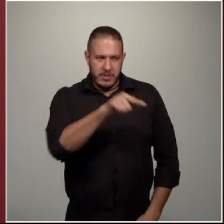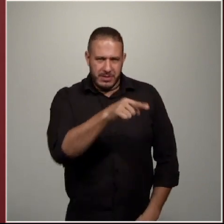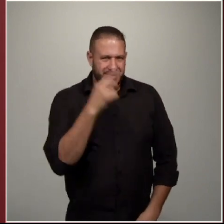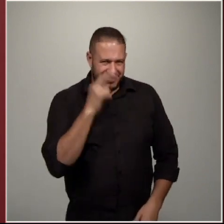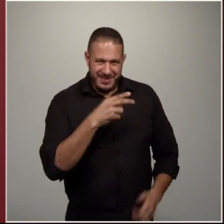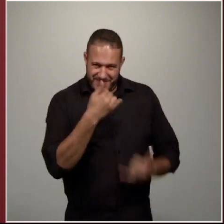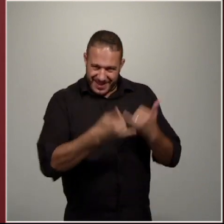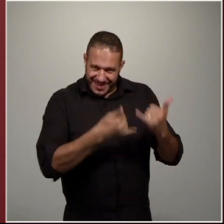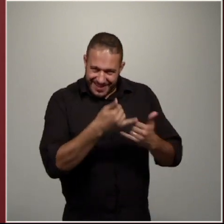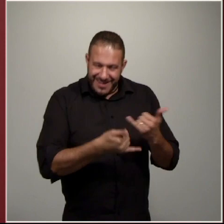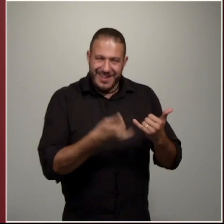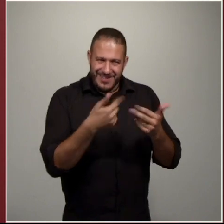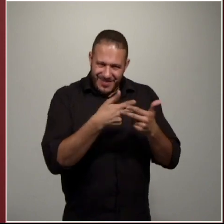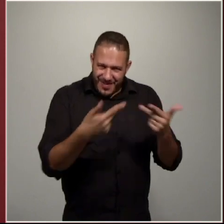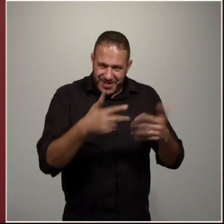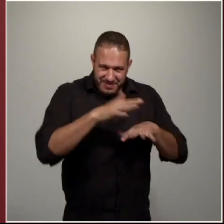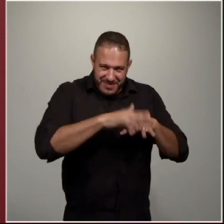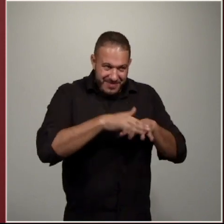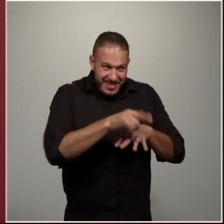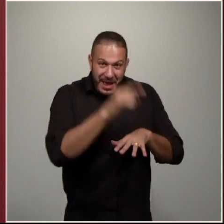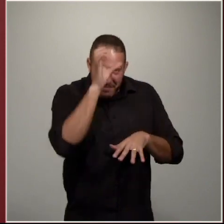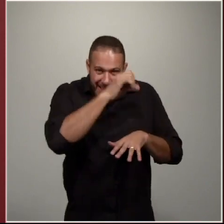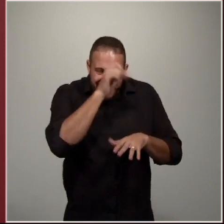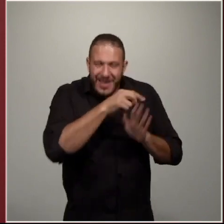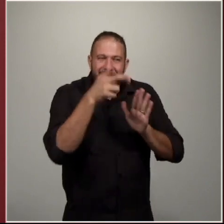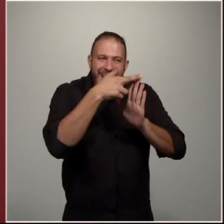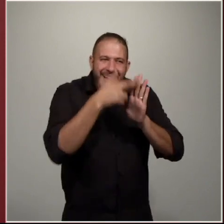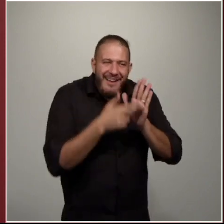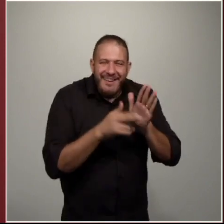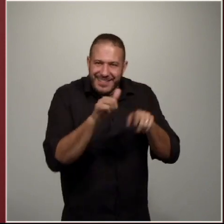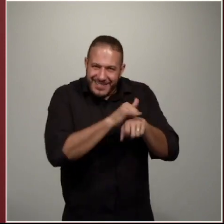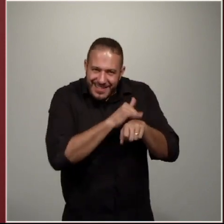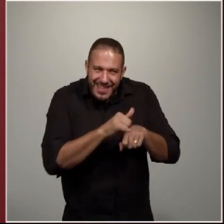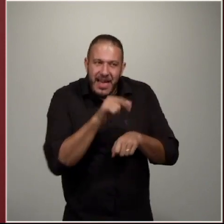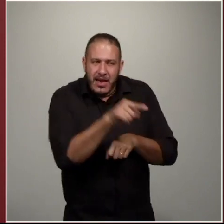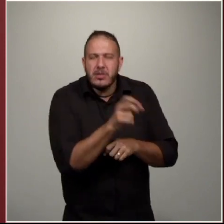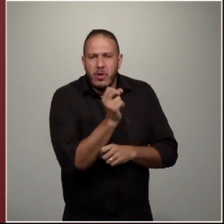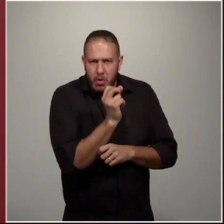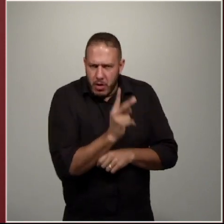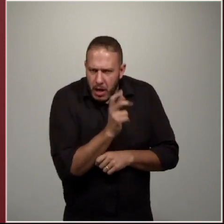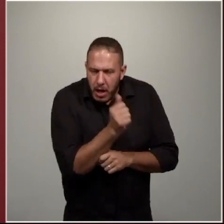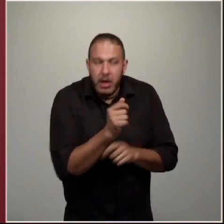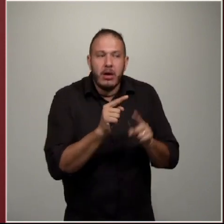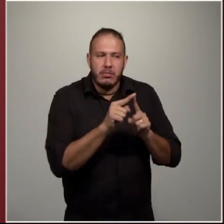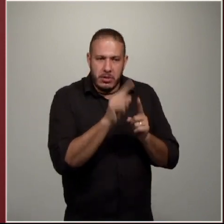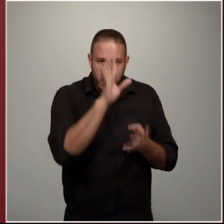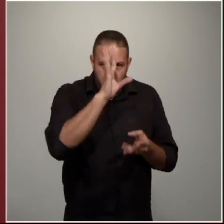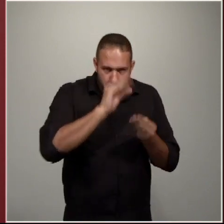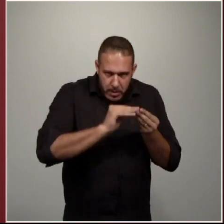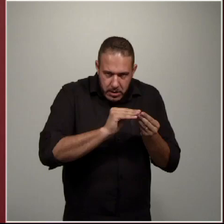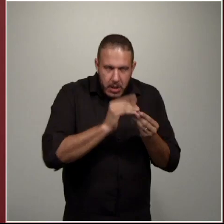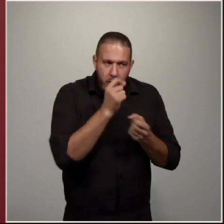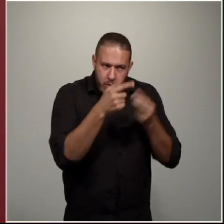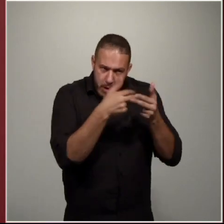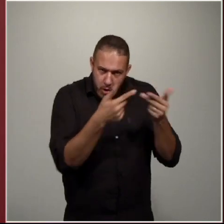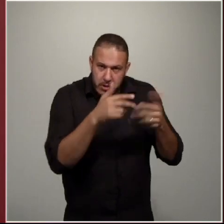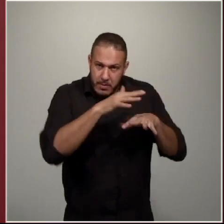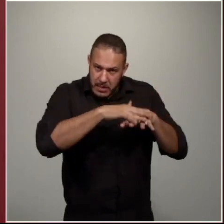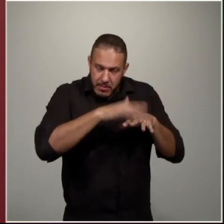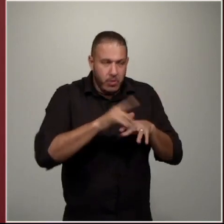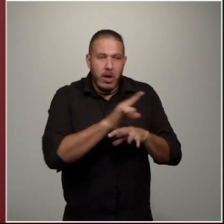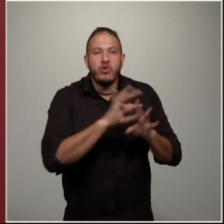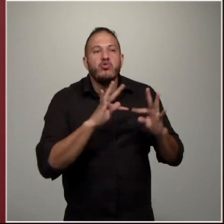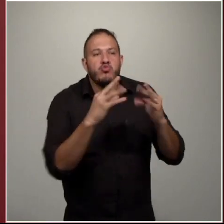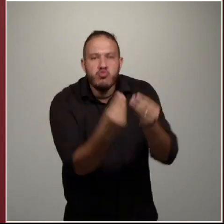ele está jogando aquilo que ele aprendeu de regras e estratégias do jogo aqui ele leva ele é compreender alguma ideia matemática nenhum